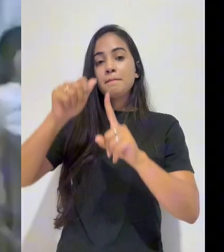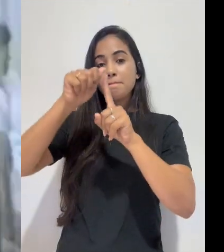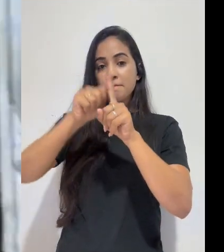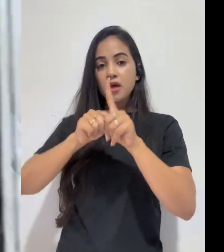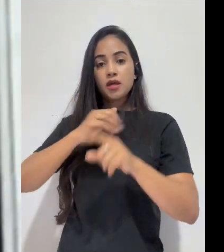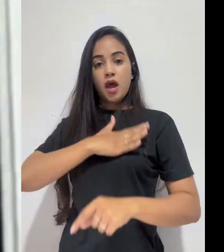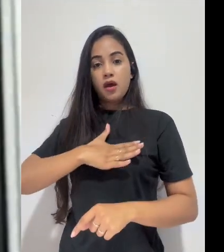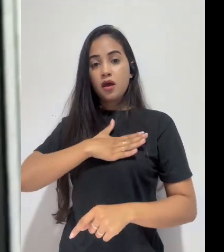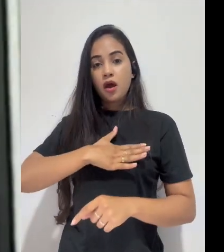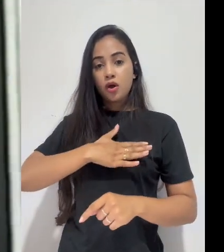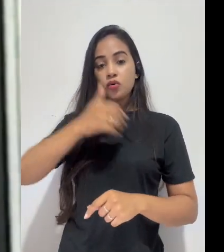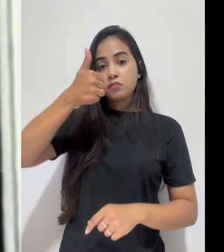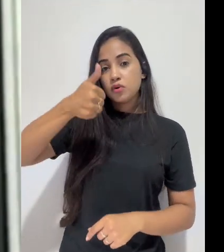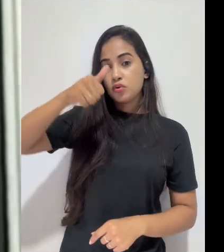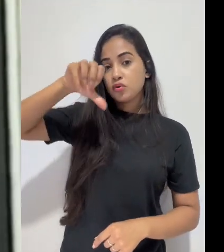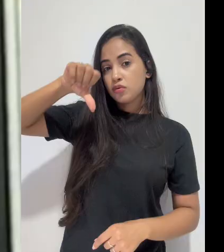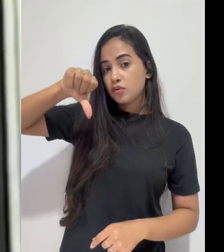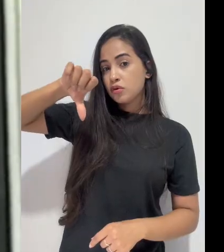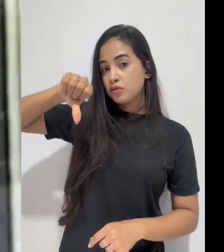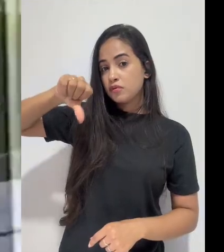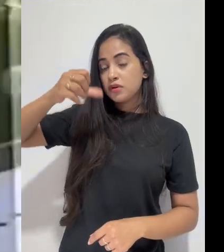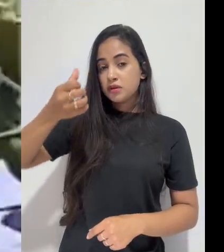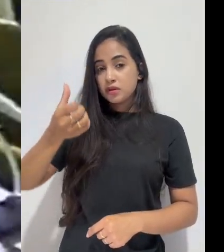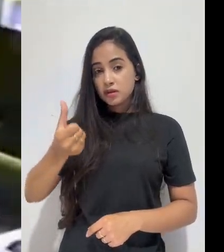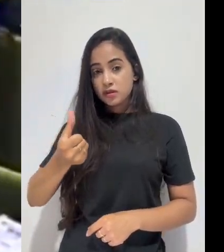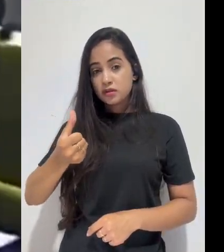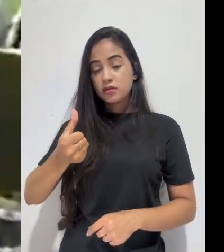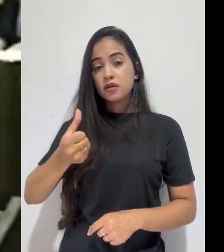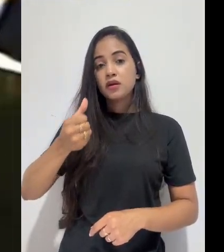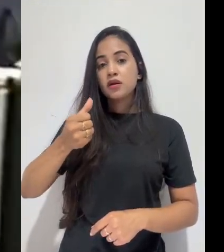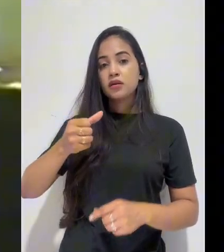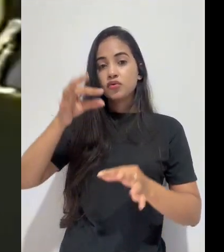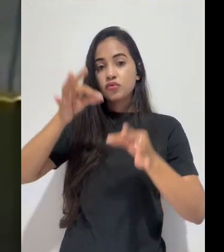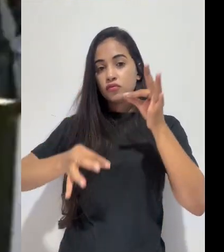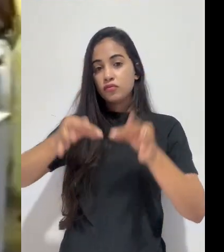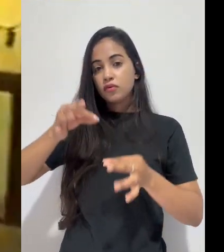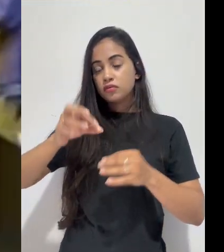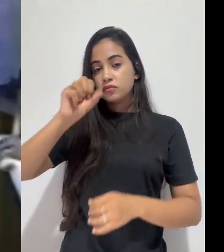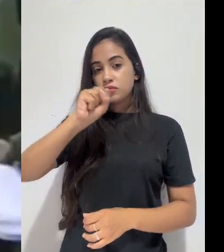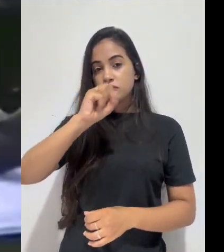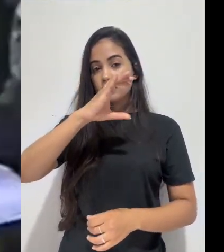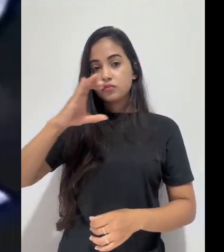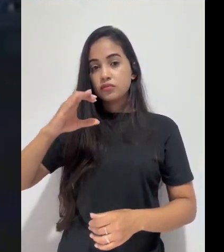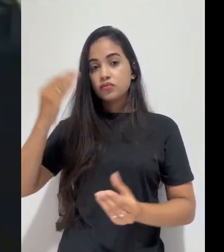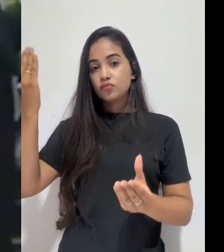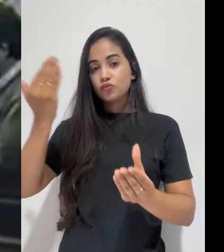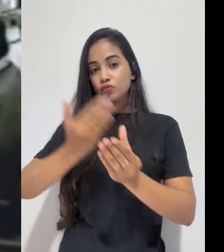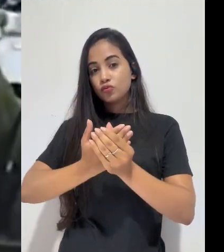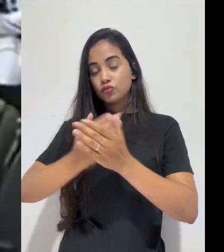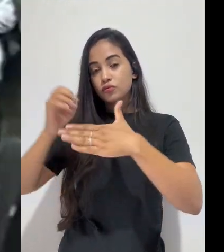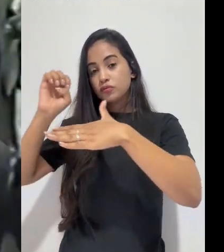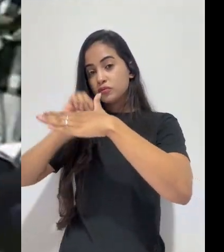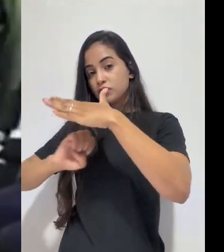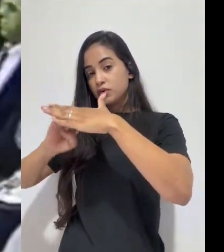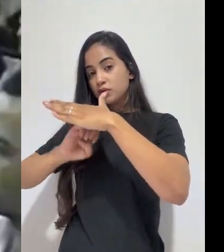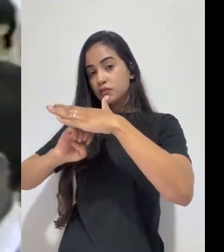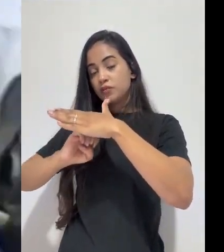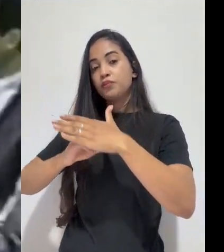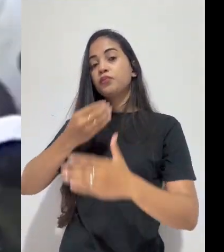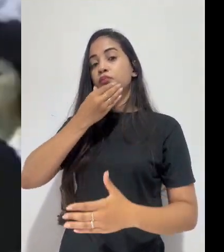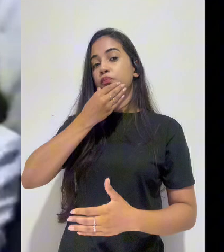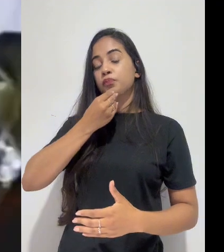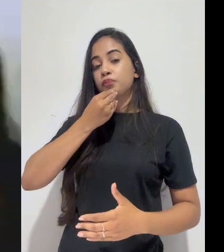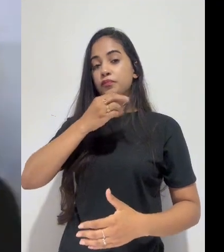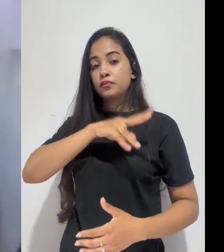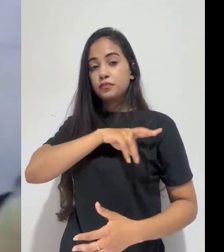Em agosto de 96, o Tribunal Regional do Trabalho de Santa Catarina julgou o recurso da Eletrosul. O